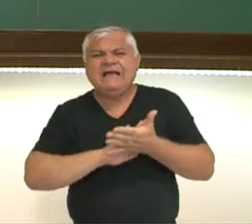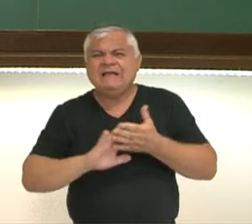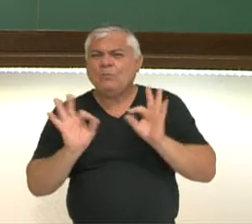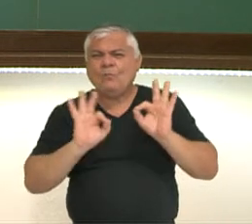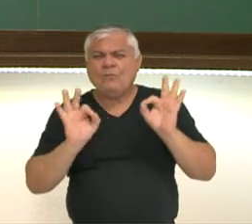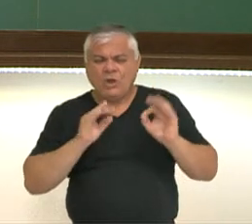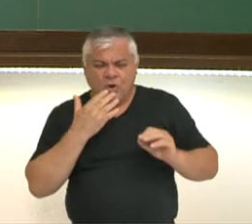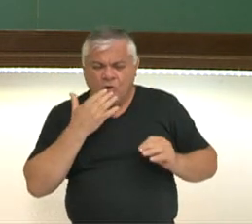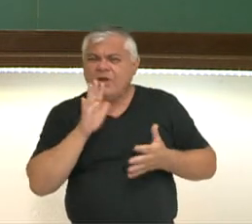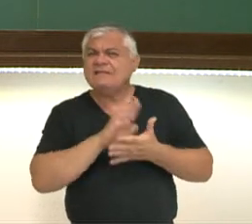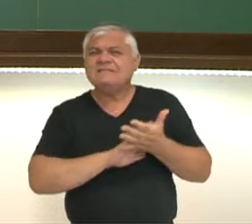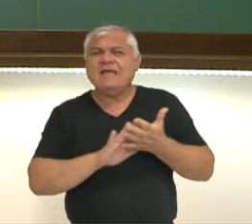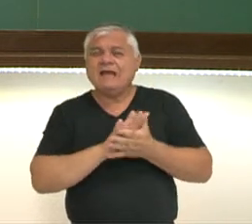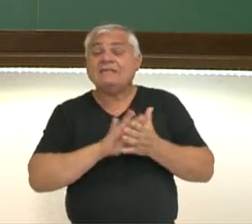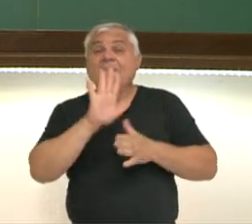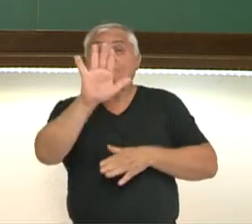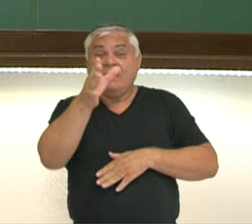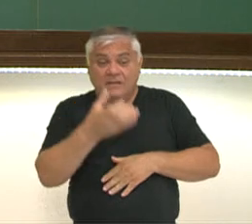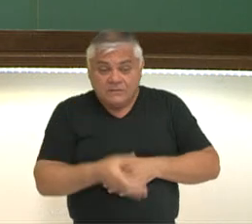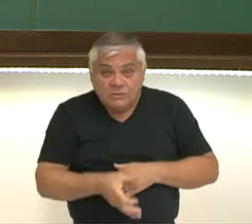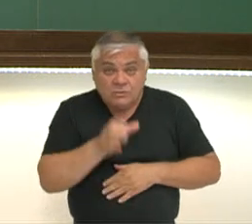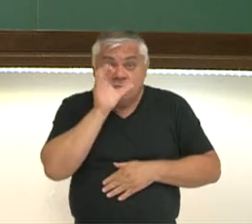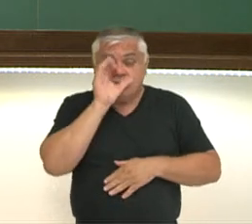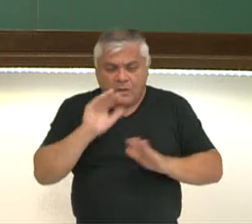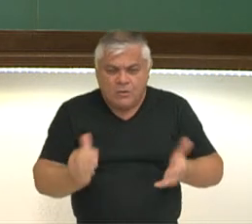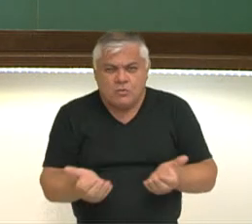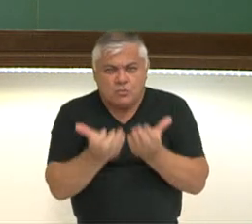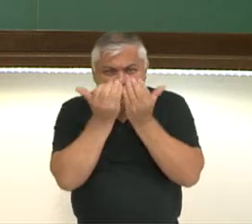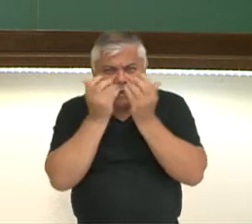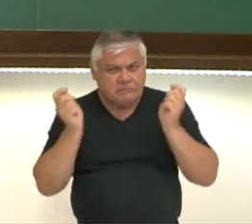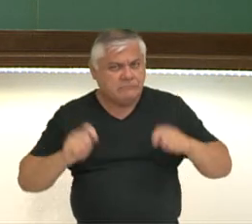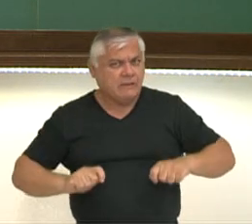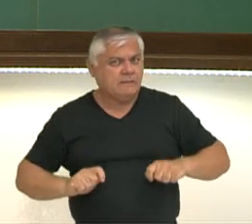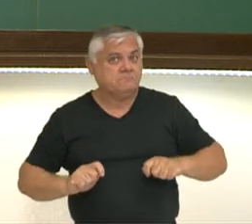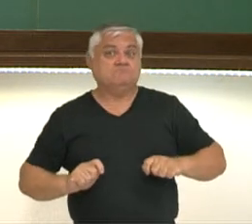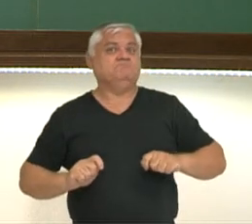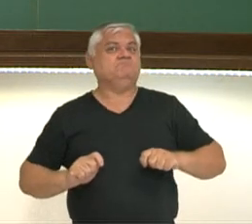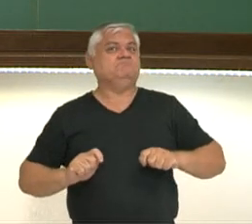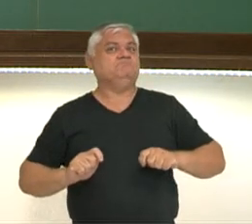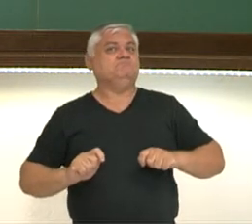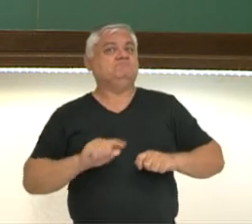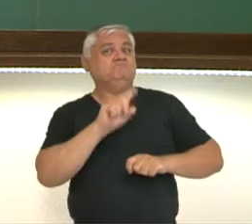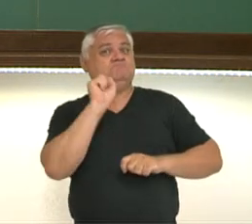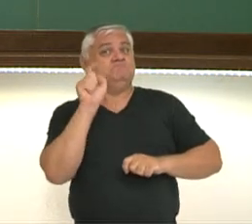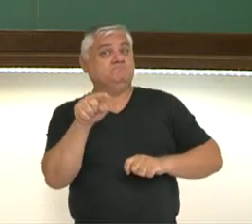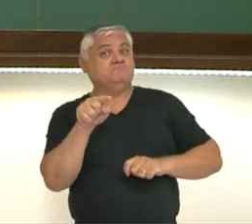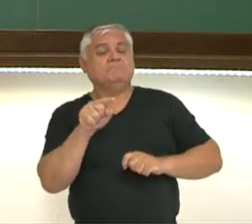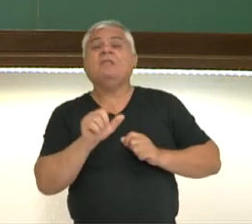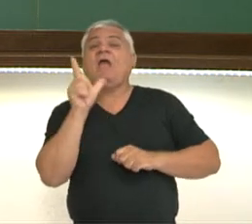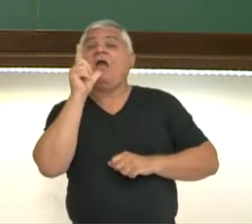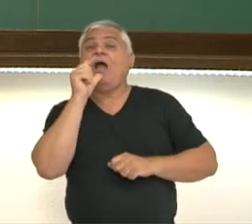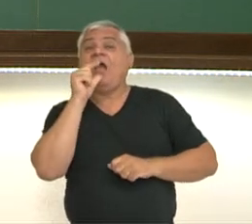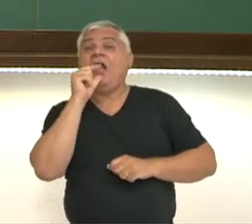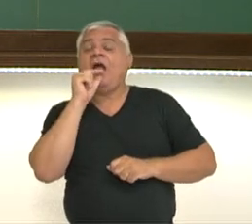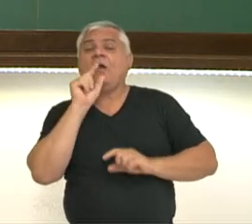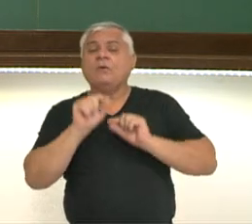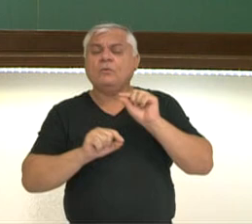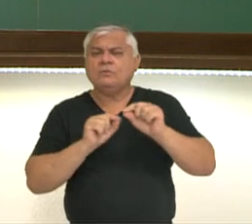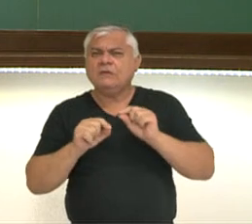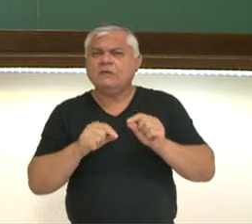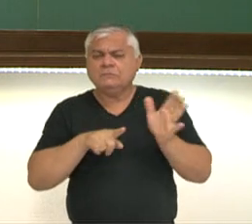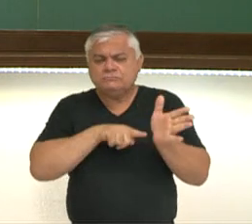mas nem por isso é uma Talvez seja uma água própria para o consumo porque porque a água descobriu-se